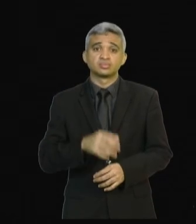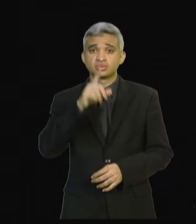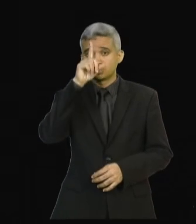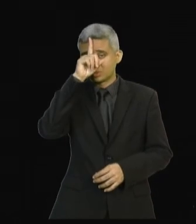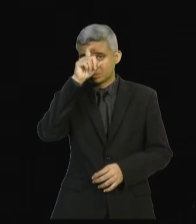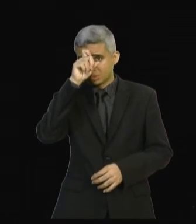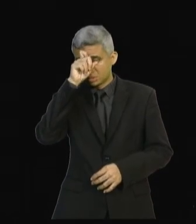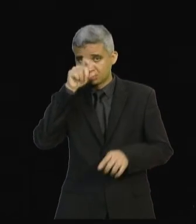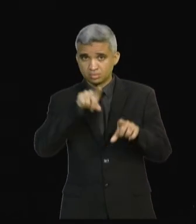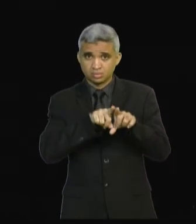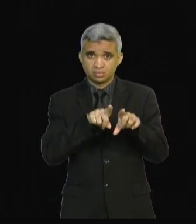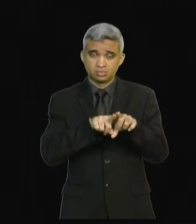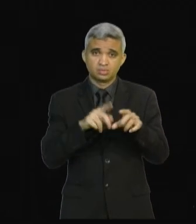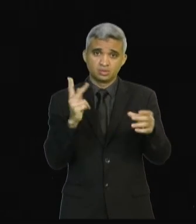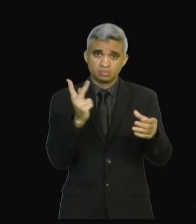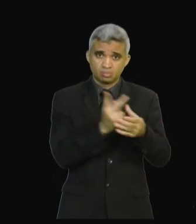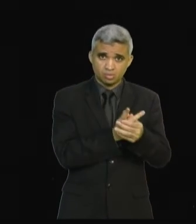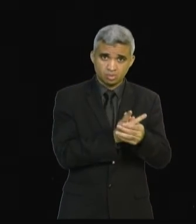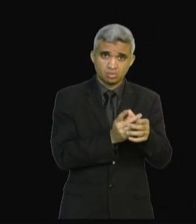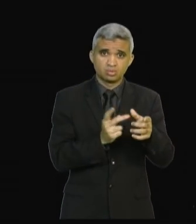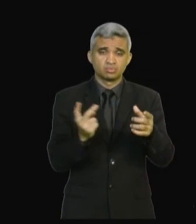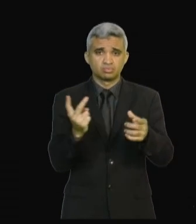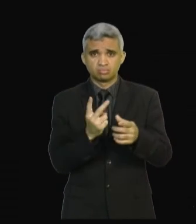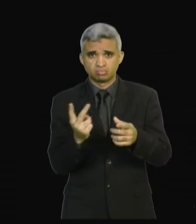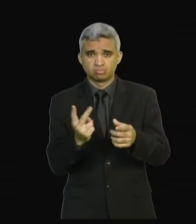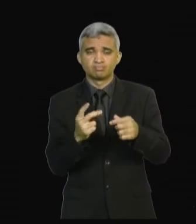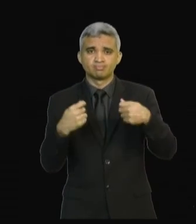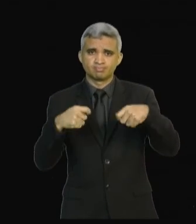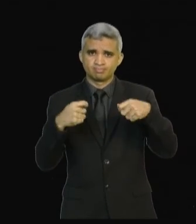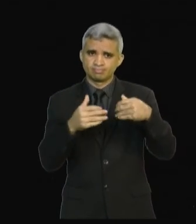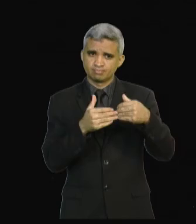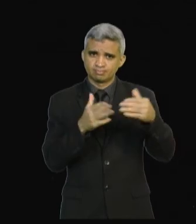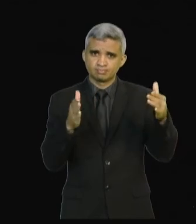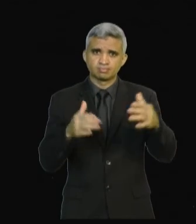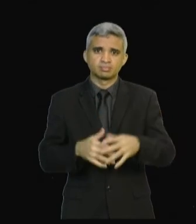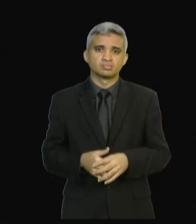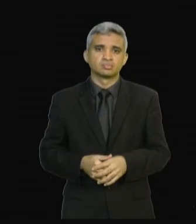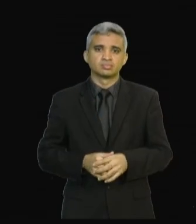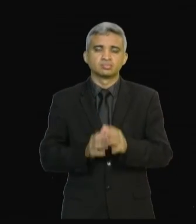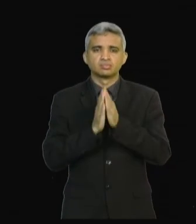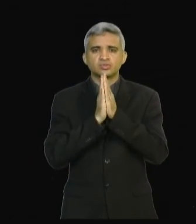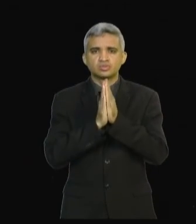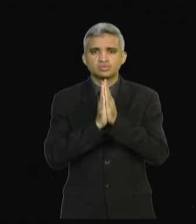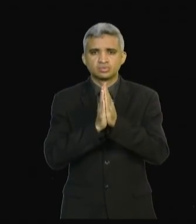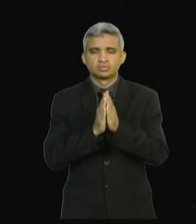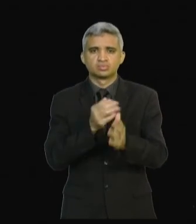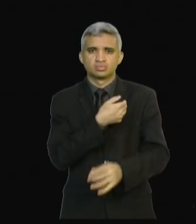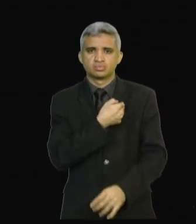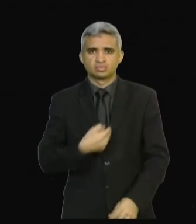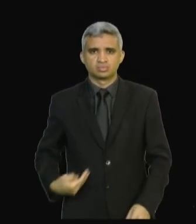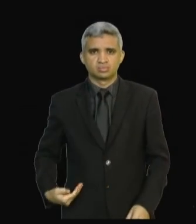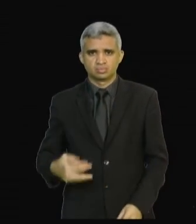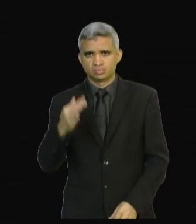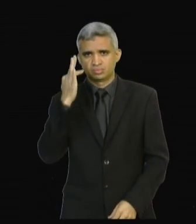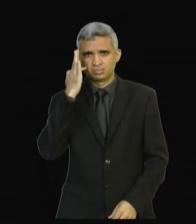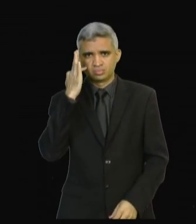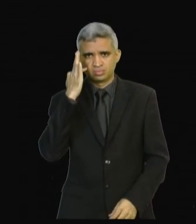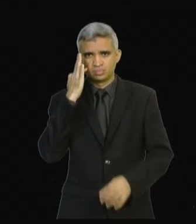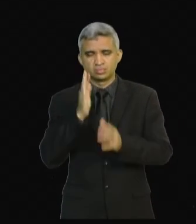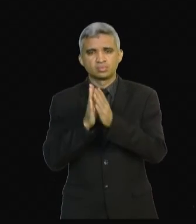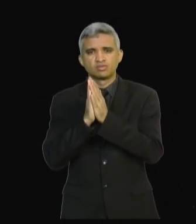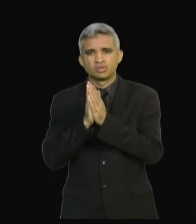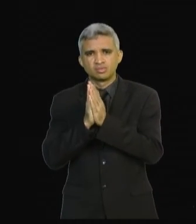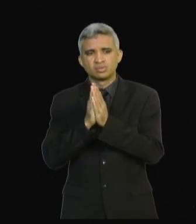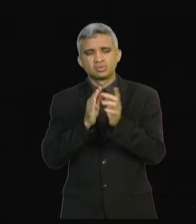resposta ao povo de Araiosa e ao povo da região. Fica aqui o meu apelo ao governo do Estado, que ignore a ausência do poder público